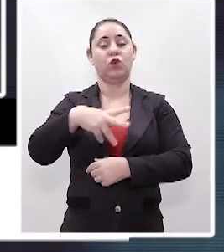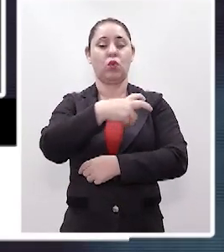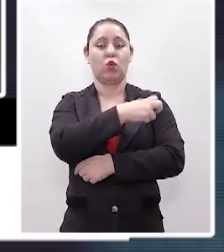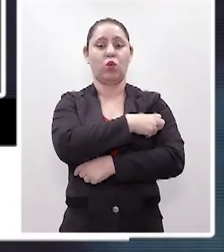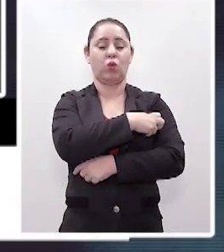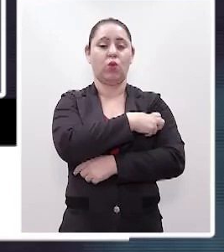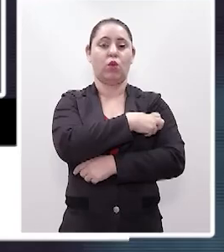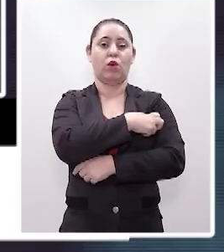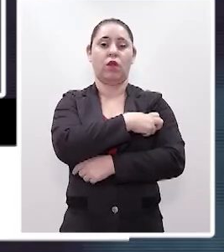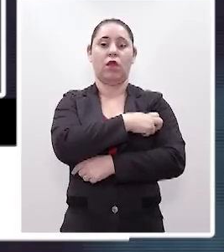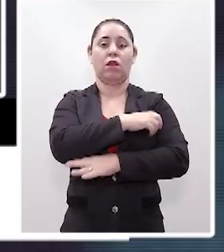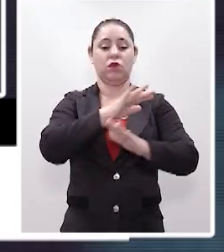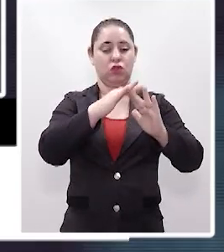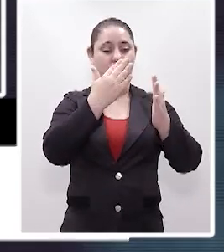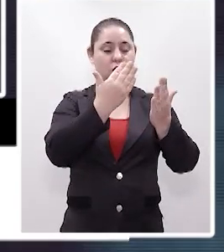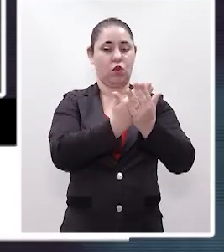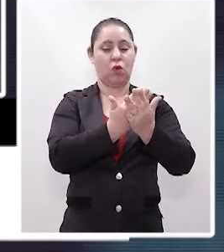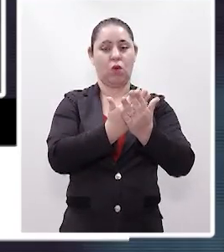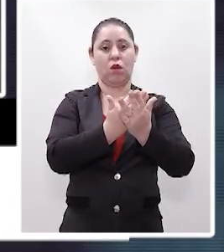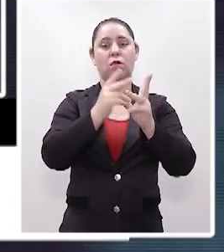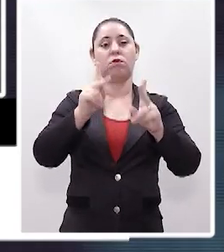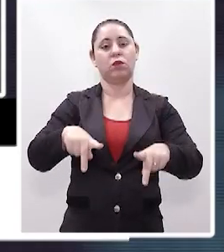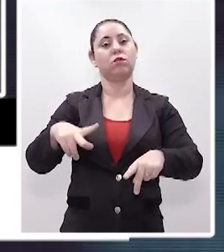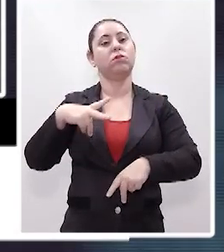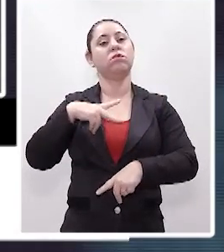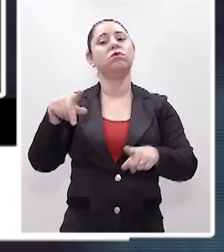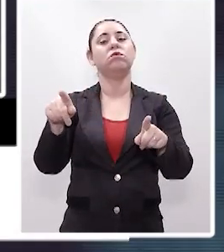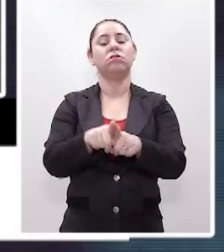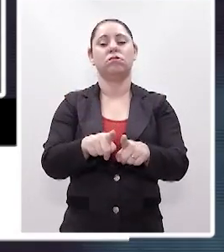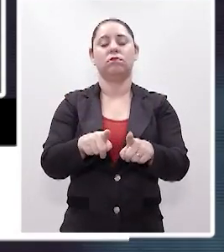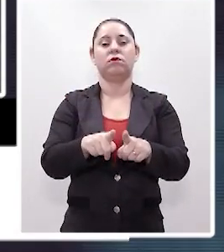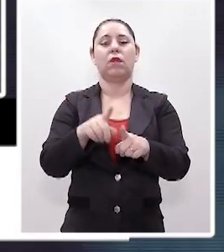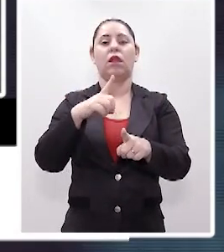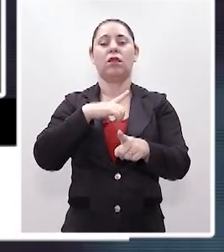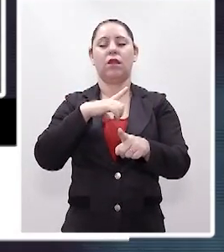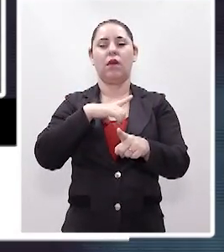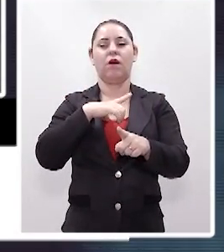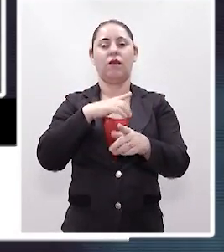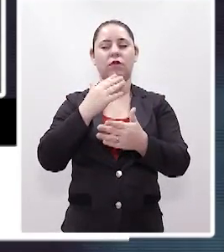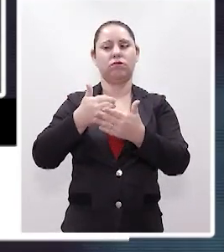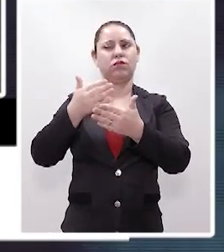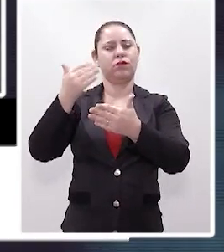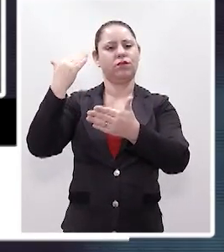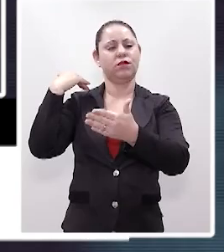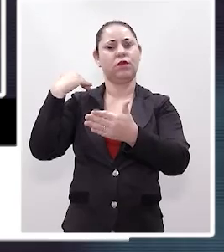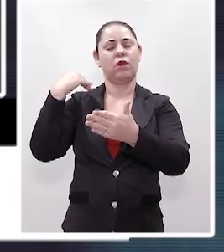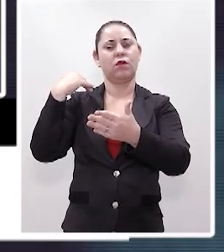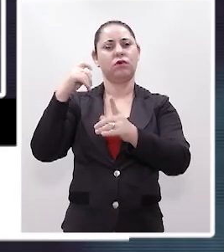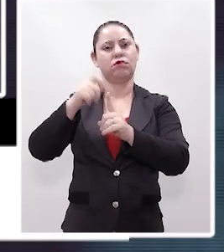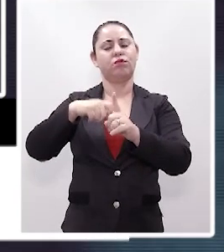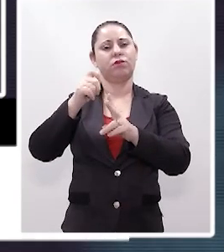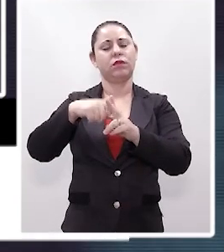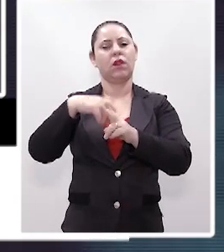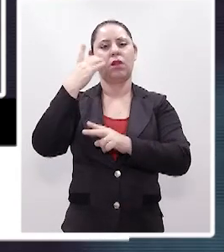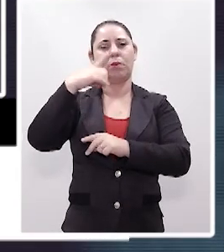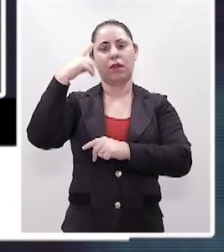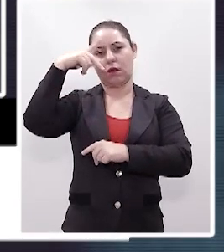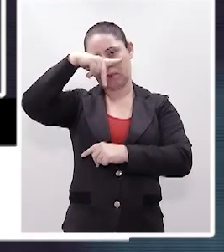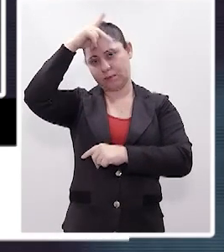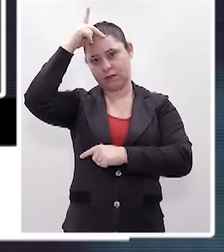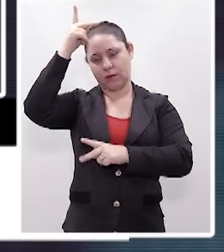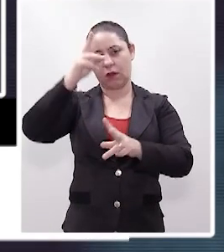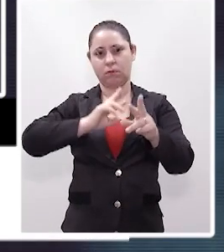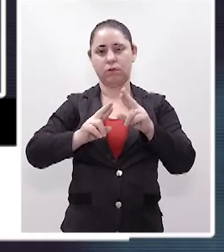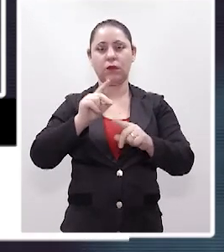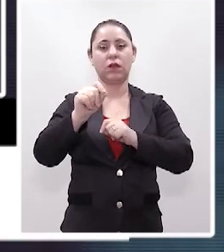imunizados, tanto os da rede pública quanto da rede privada. Teve até alguns meses uma articulação do presidente da Assembleia, o deputado Paulo